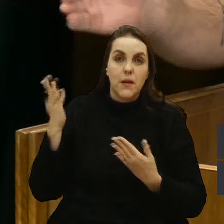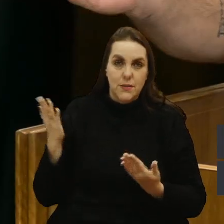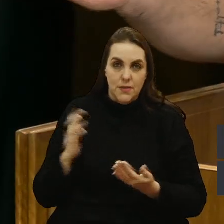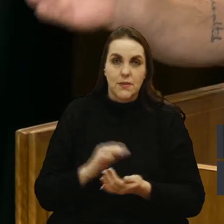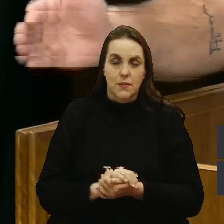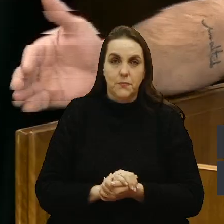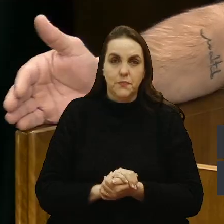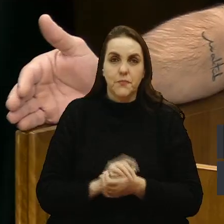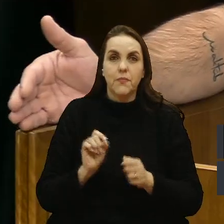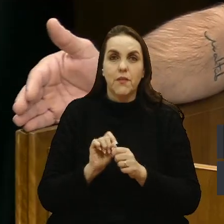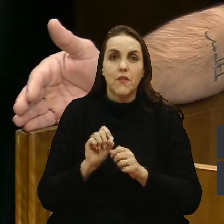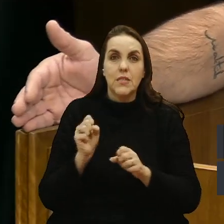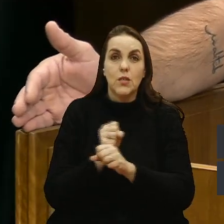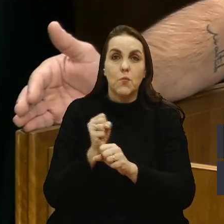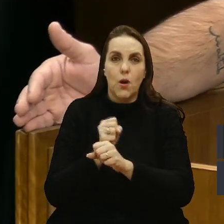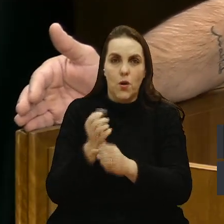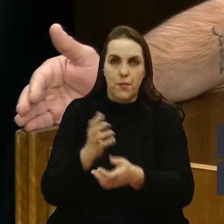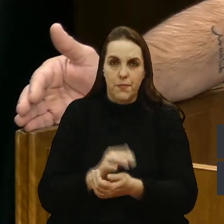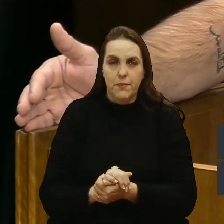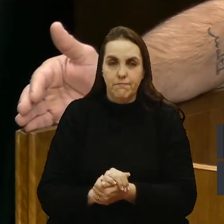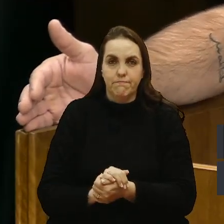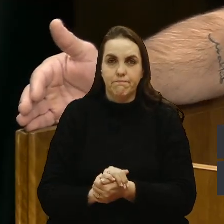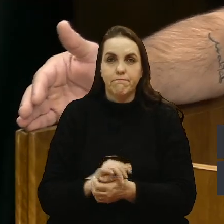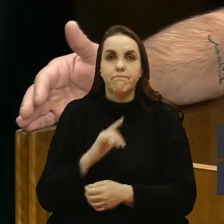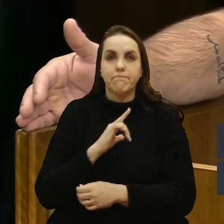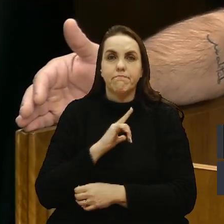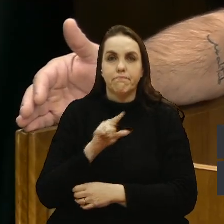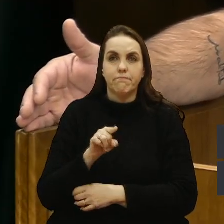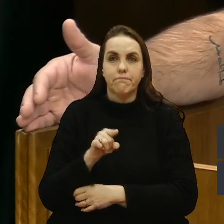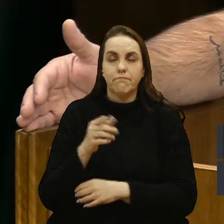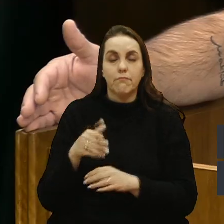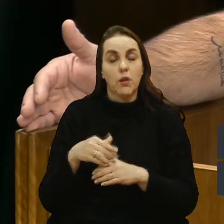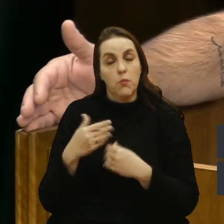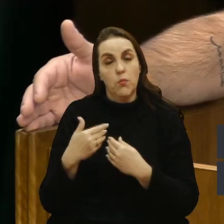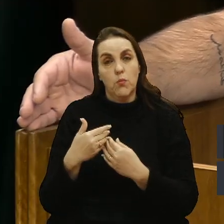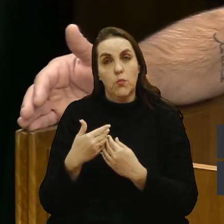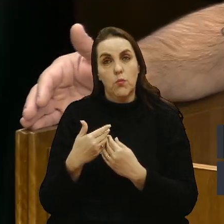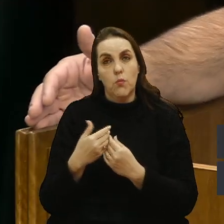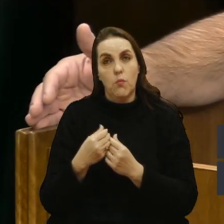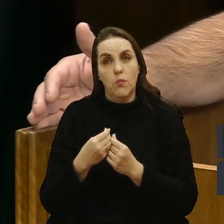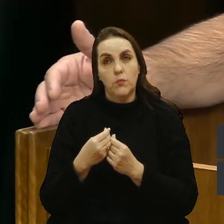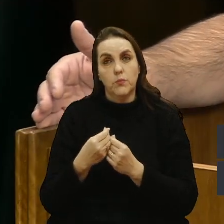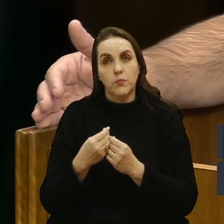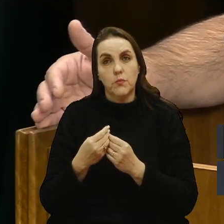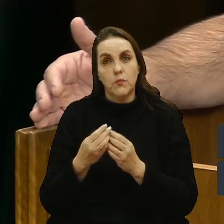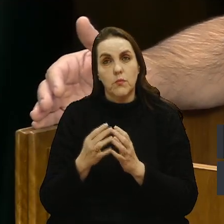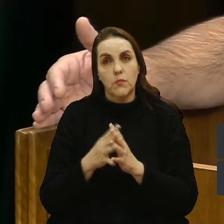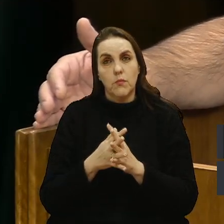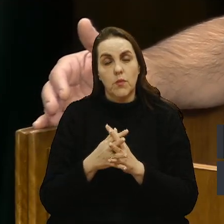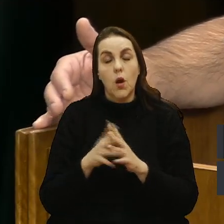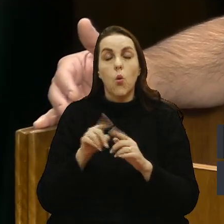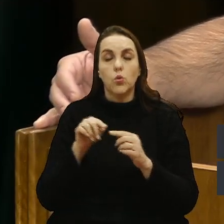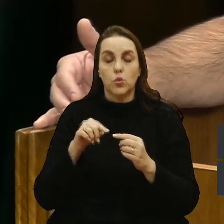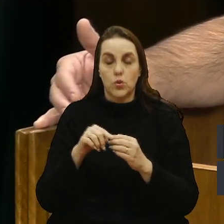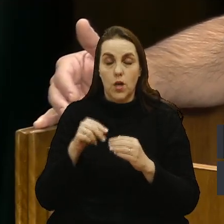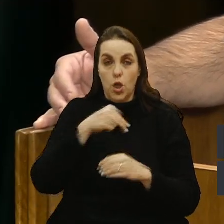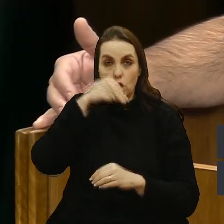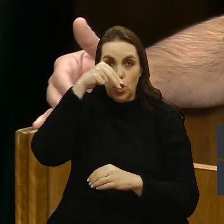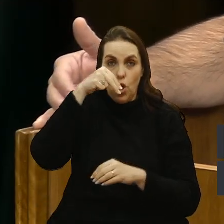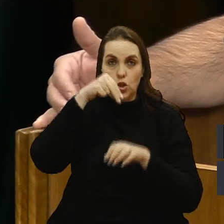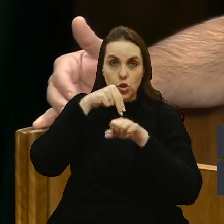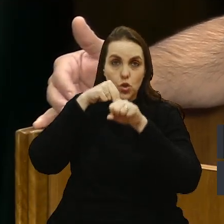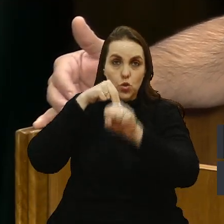de execução de obra. Nós tivemos o outro lado, o sentido norte-sul,